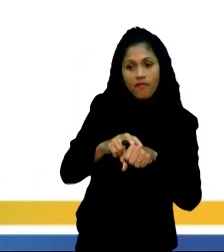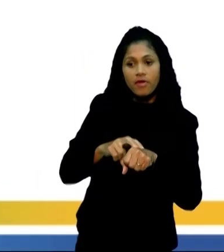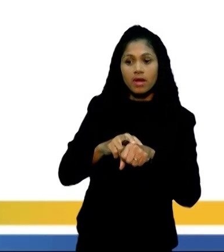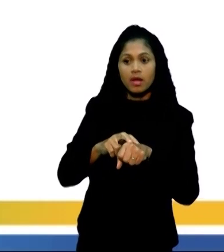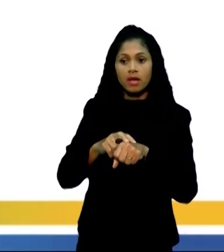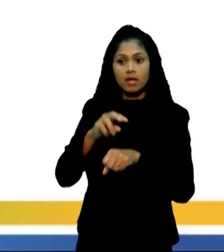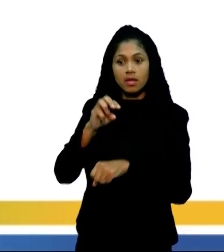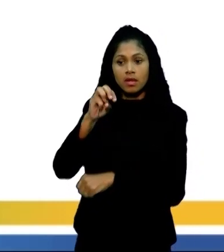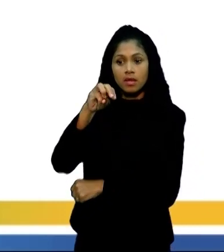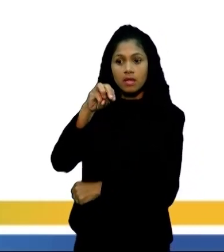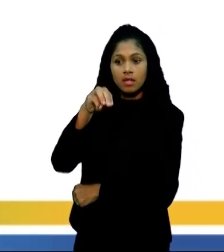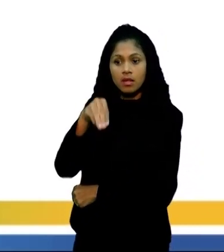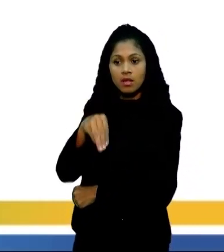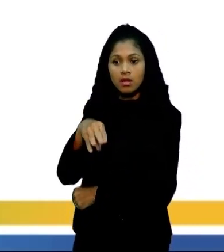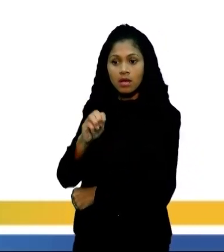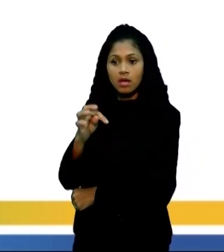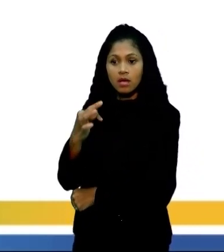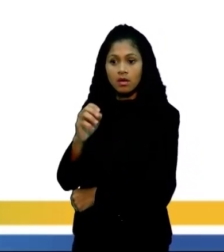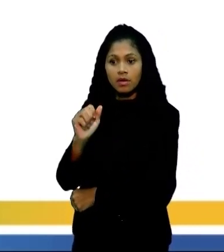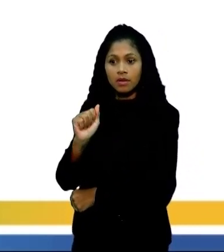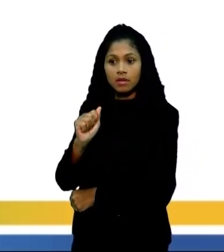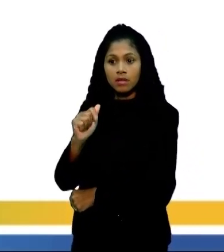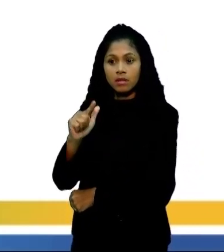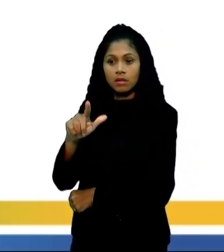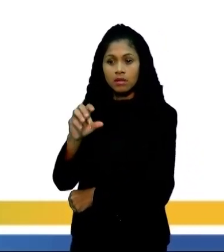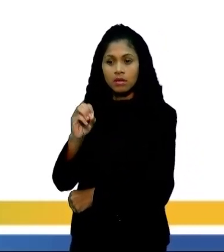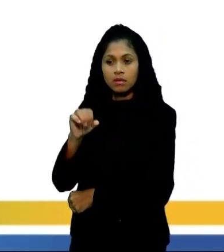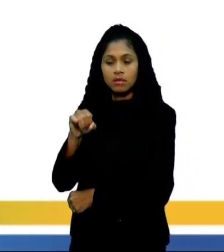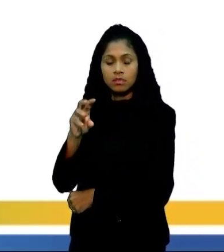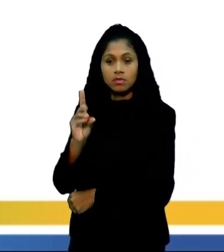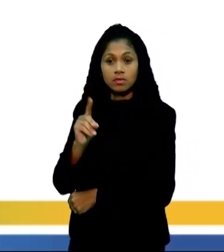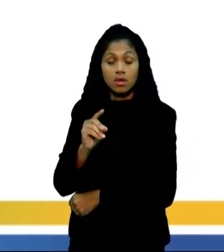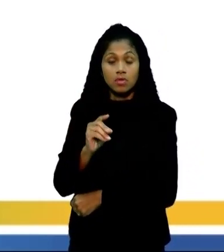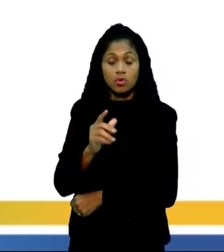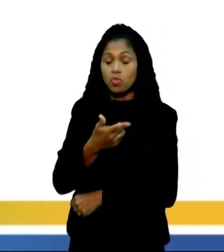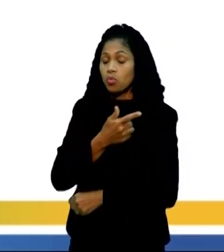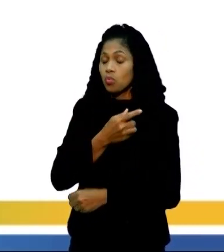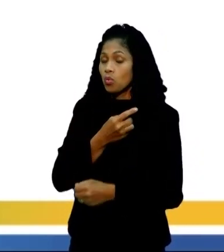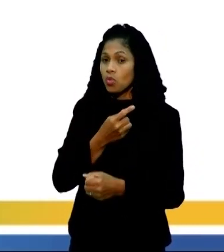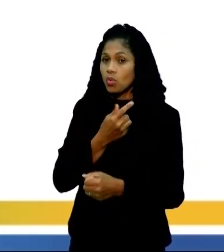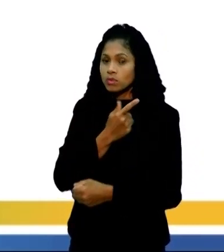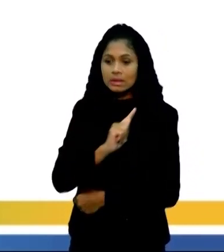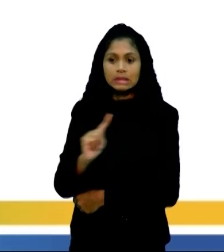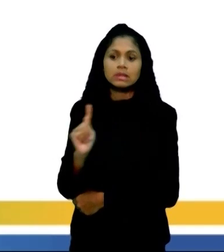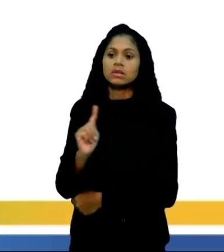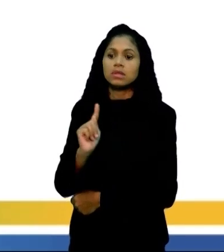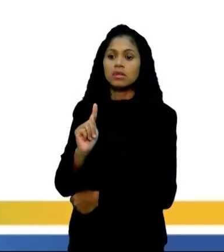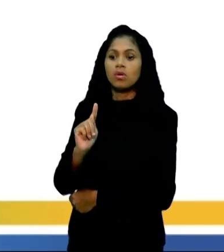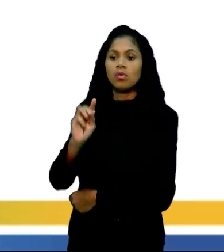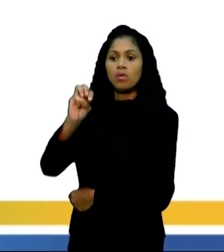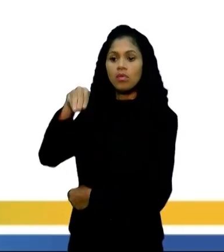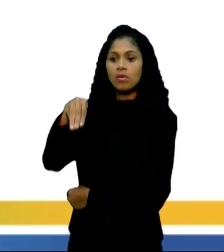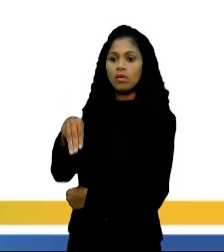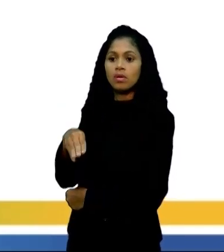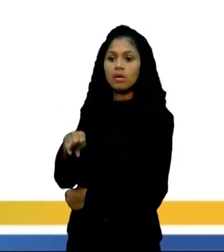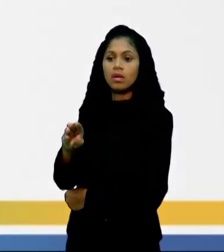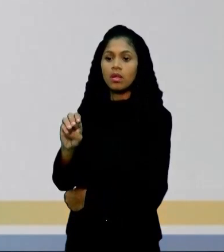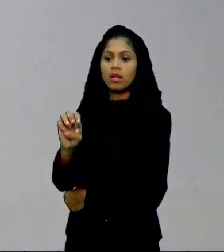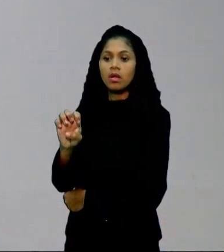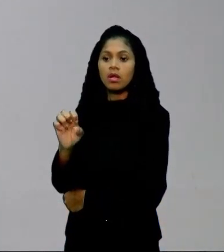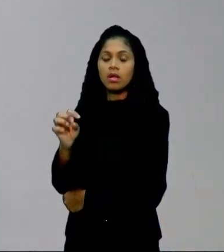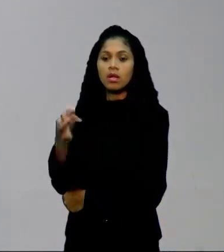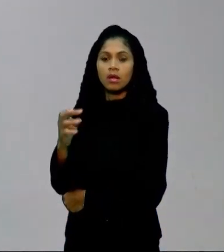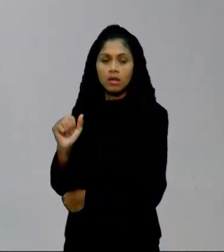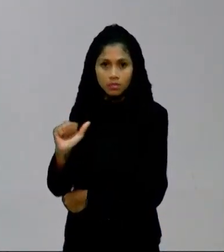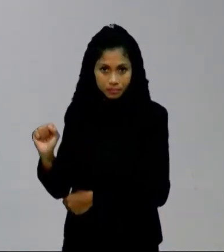metalóides, também conhecido como semimetais, e os não metais, que está em vermelho. Então, vem aqui